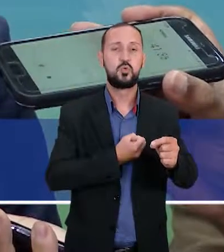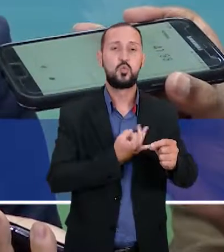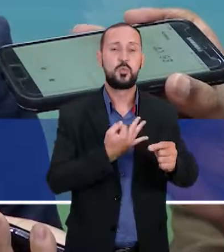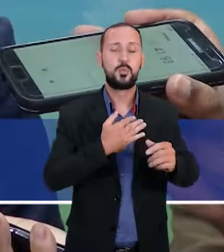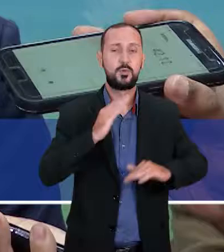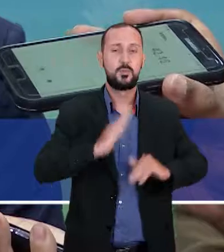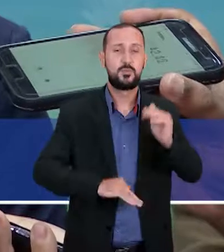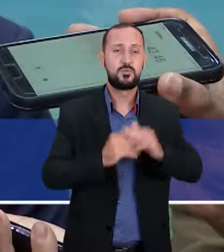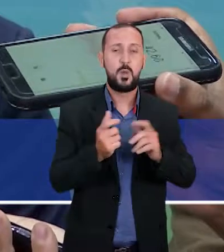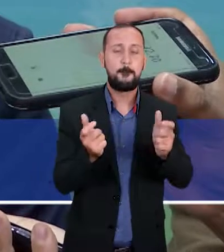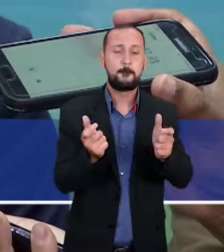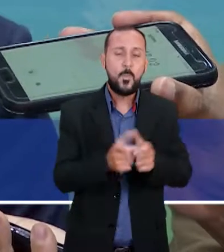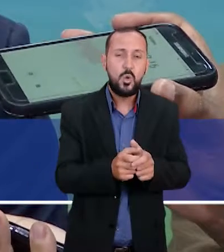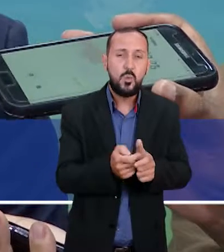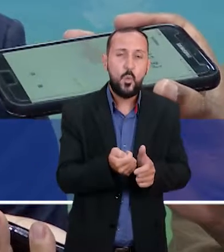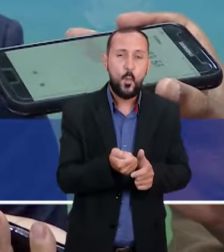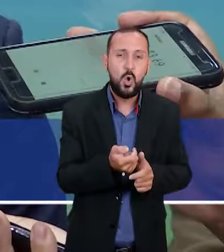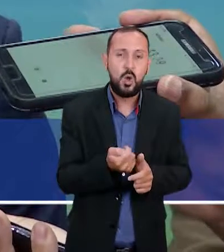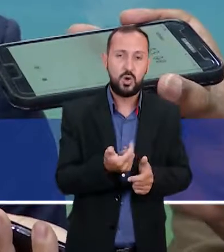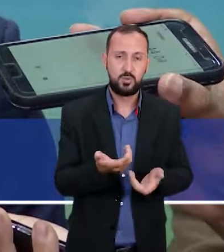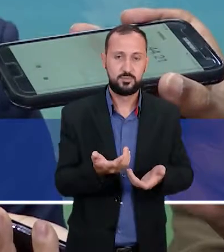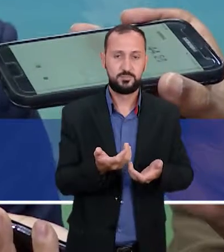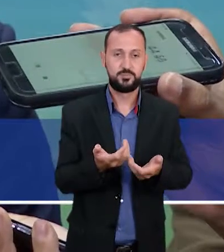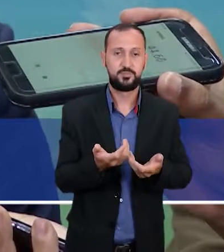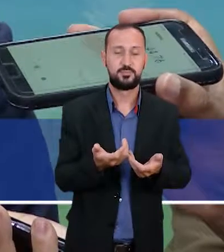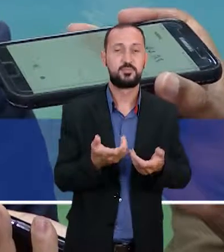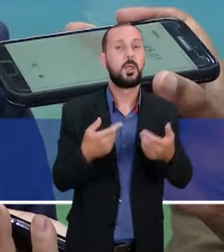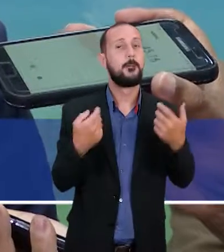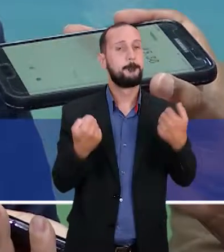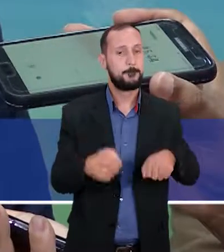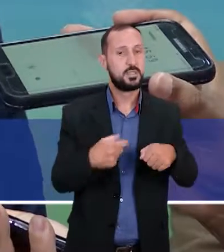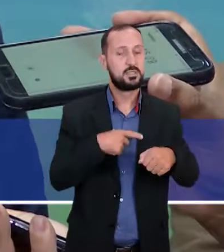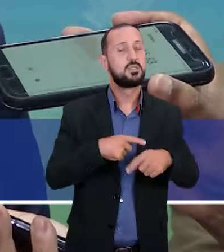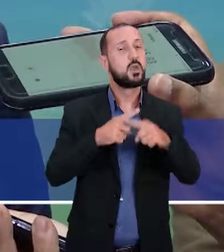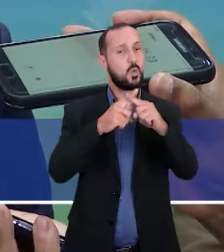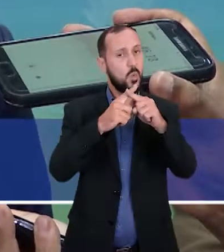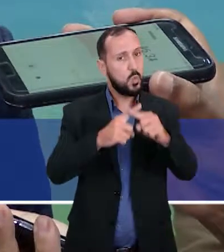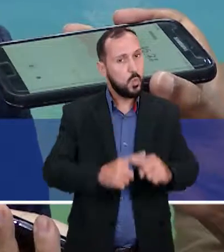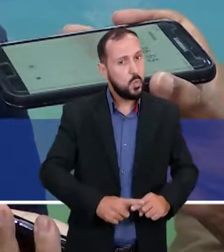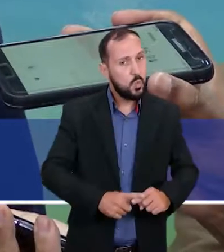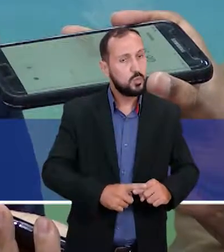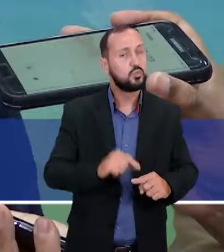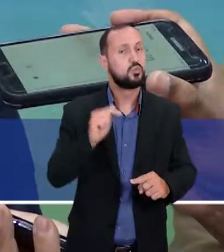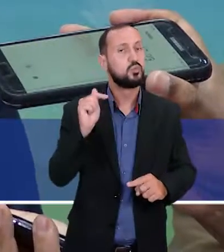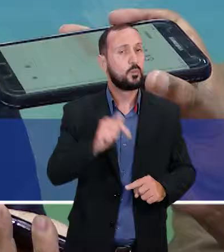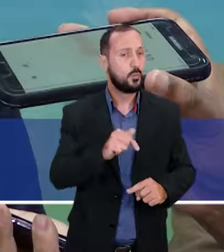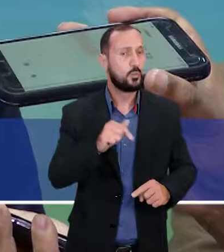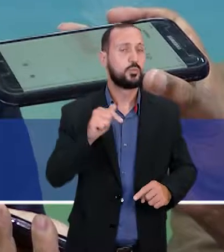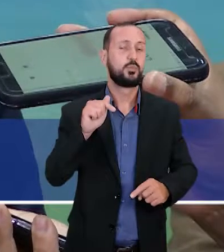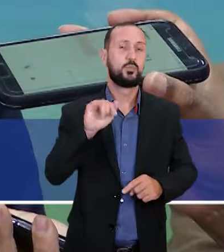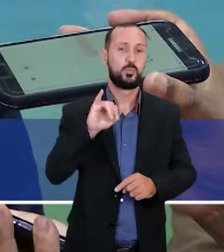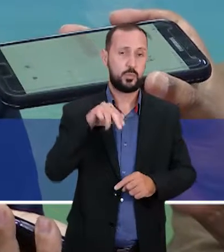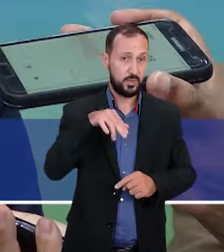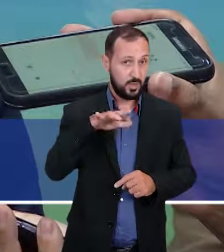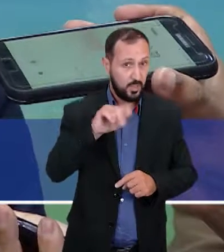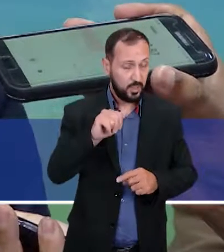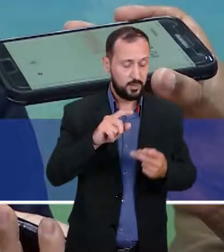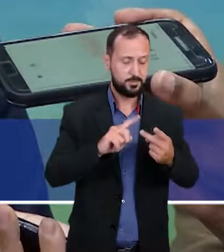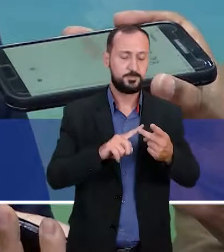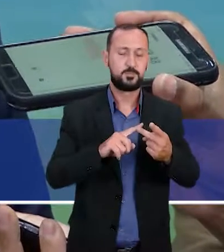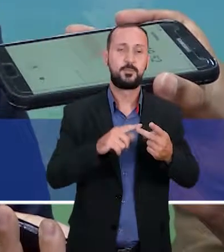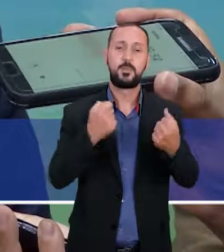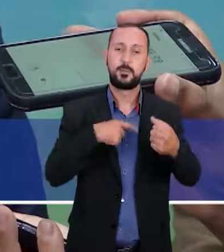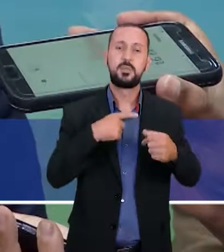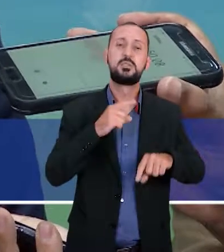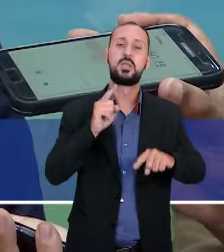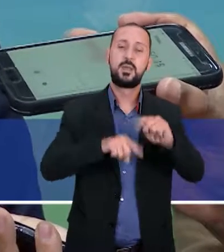de servidores muito pequenos. Então, nós precisamos ter concurso público para o INCRA, precisamos ter